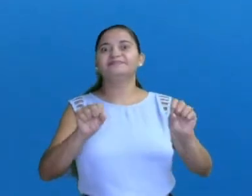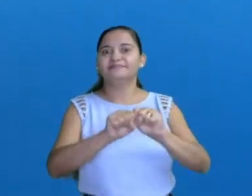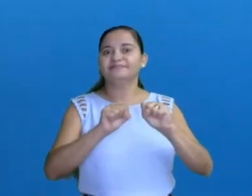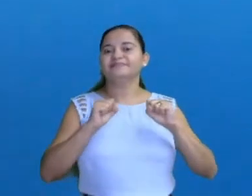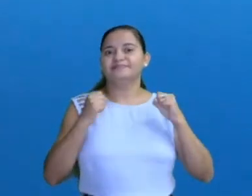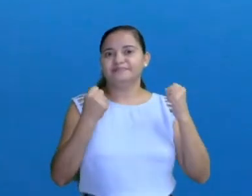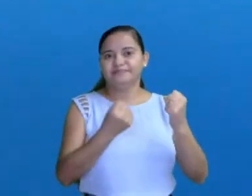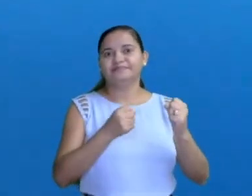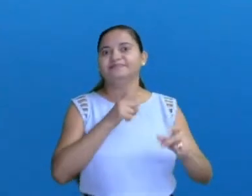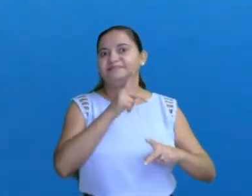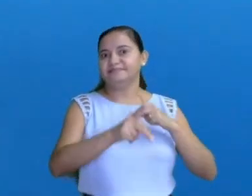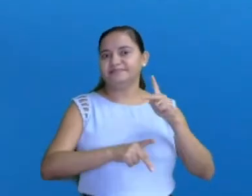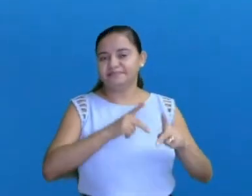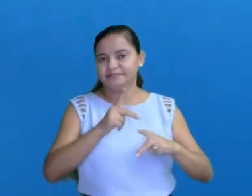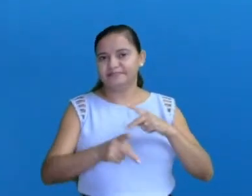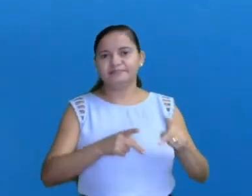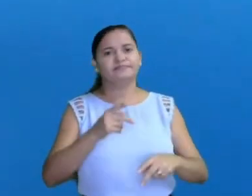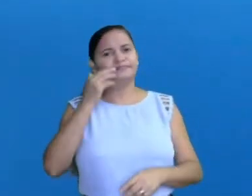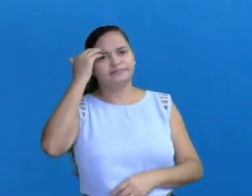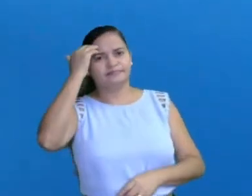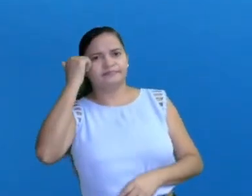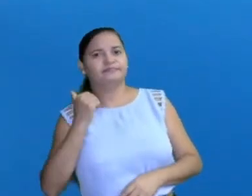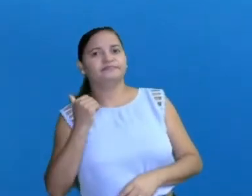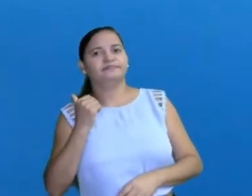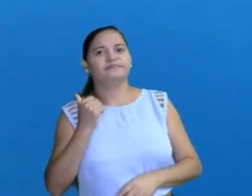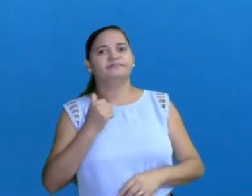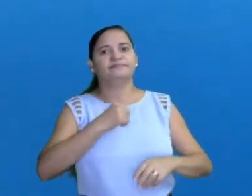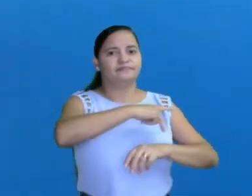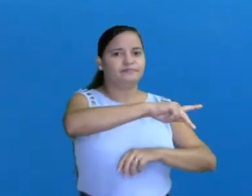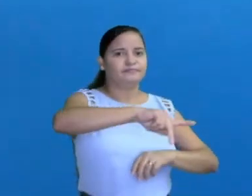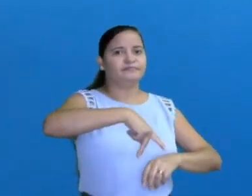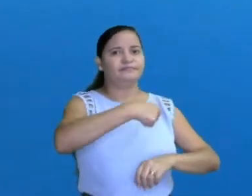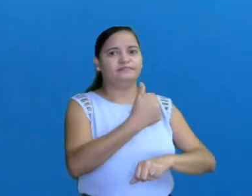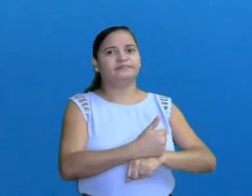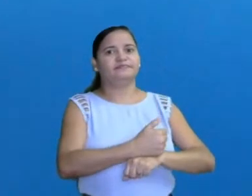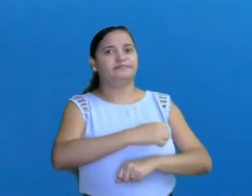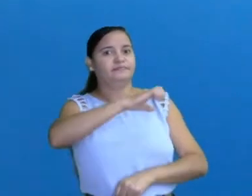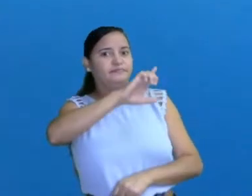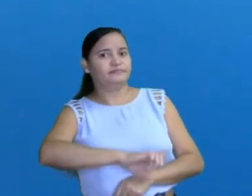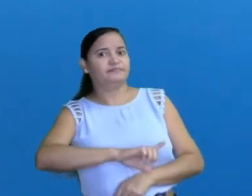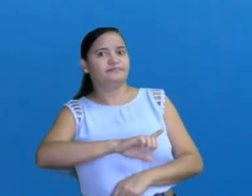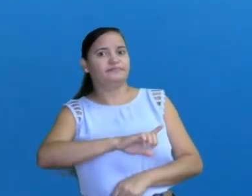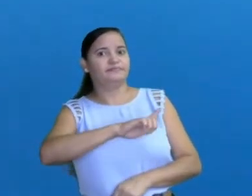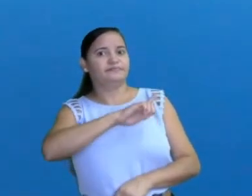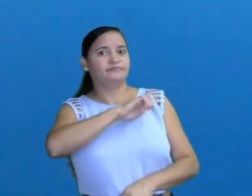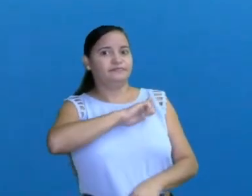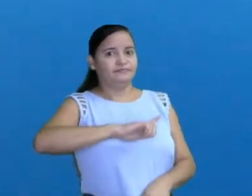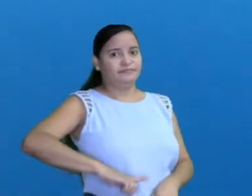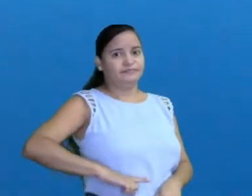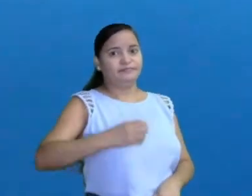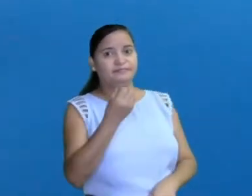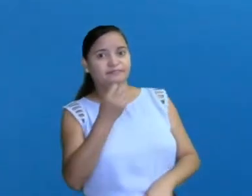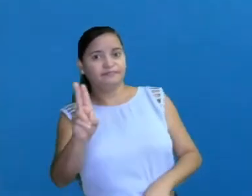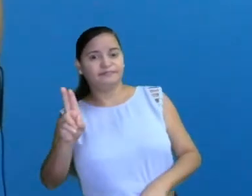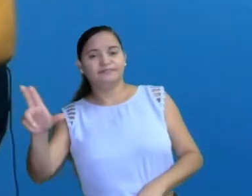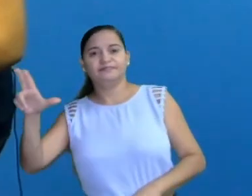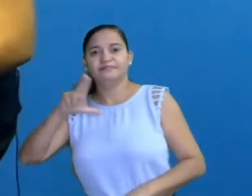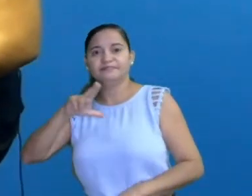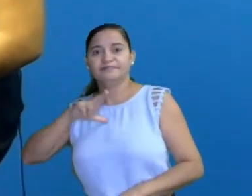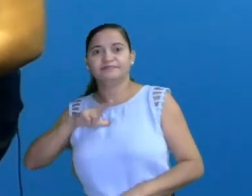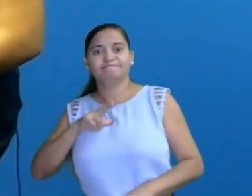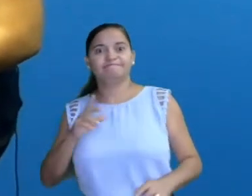população. Sabendo disso, podemos dizer que a praça é um espaço público ou um espaço privado?